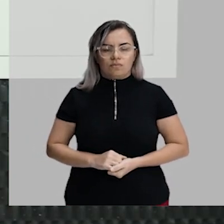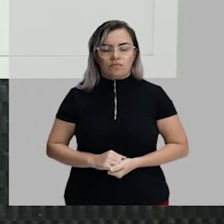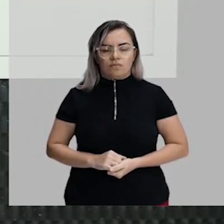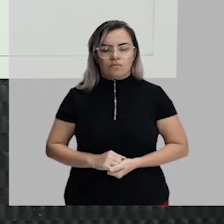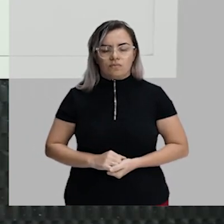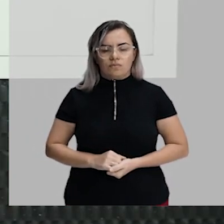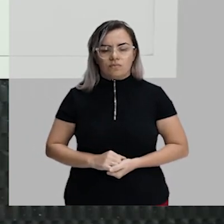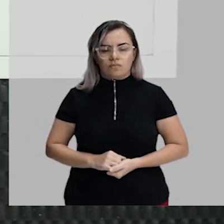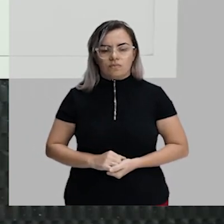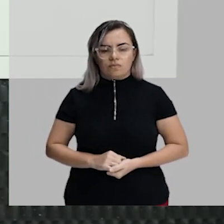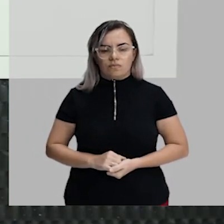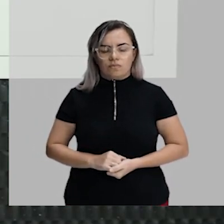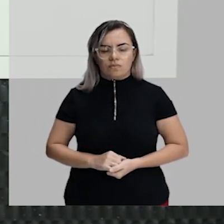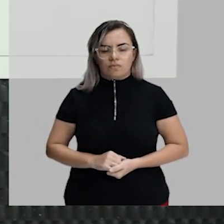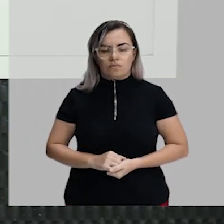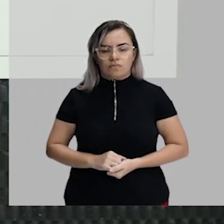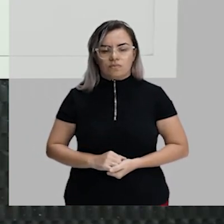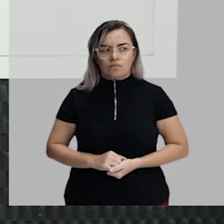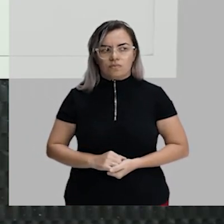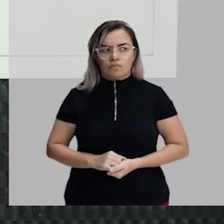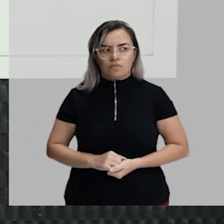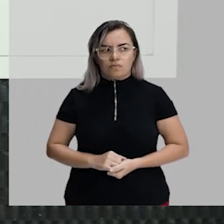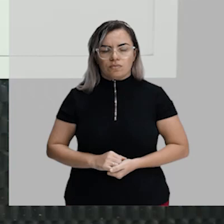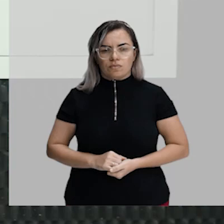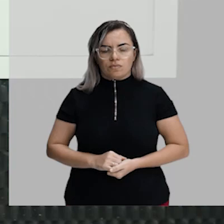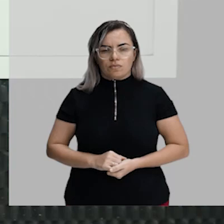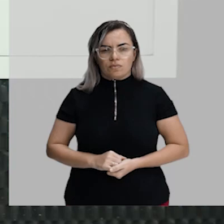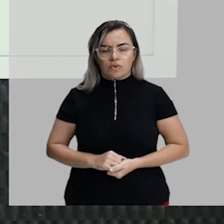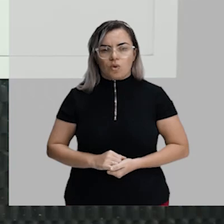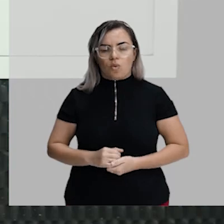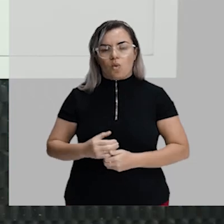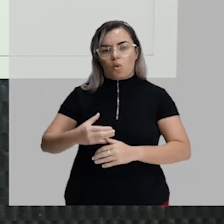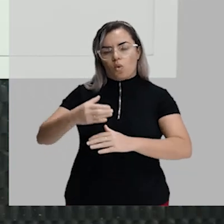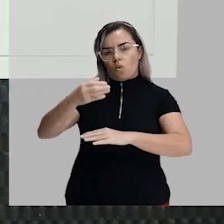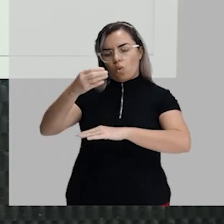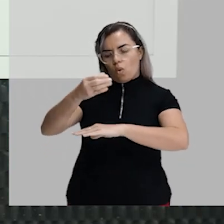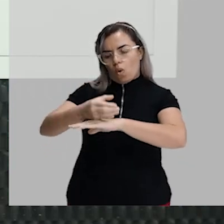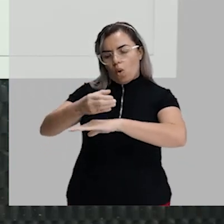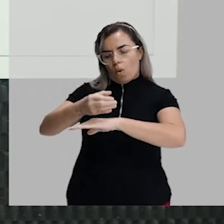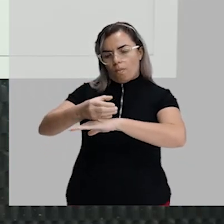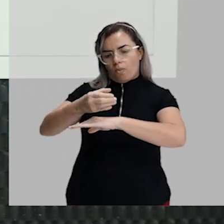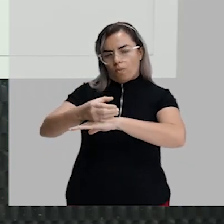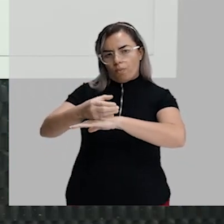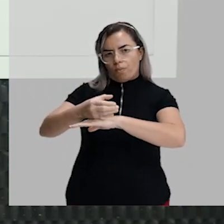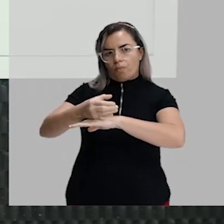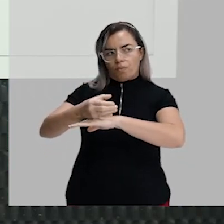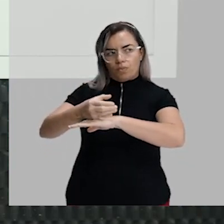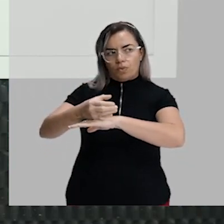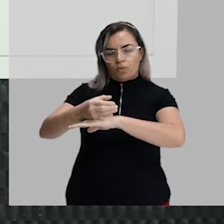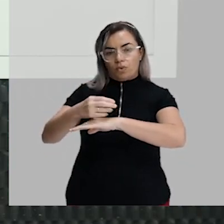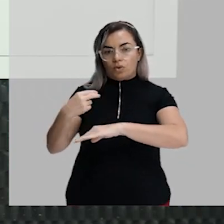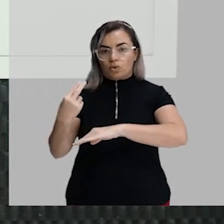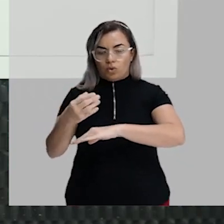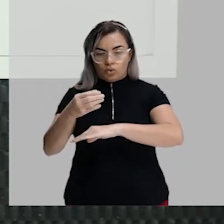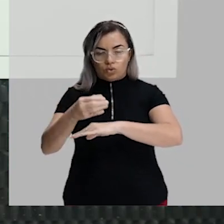Então, a situação é um copo, é isso, e neste copo nós